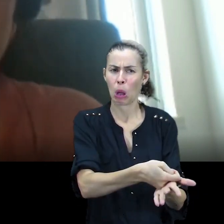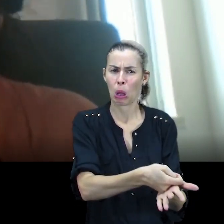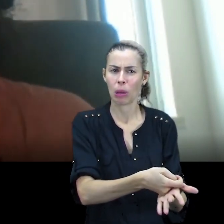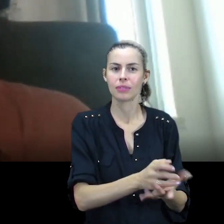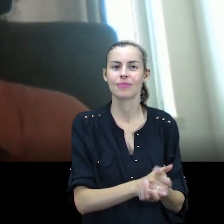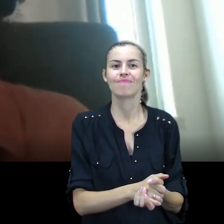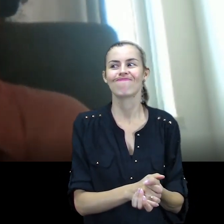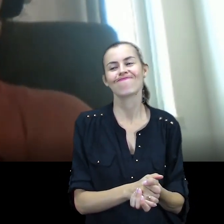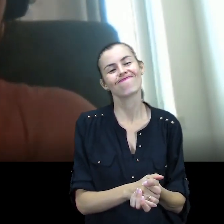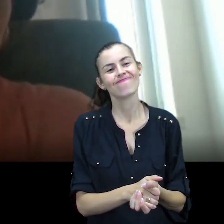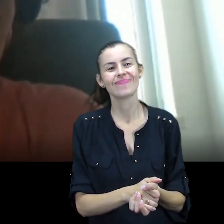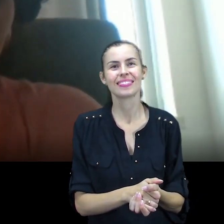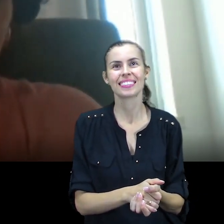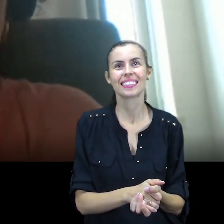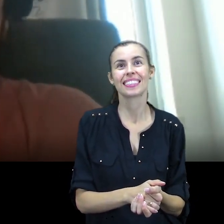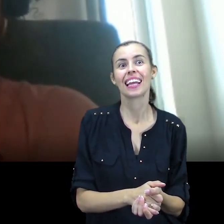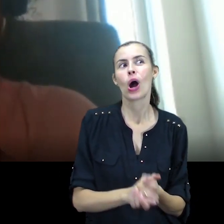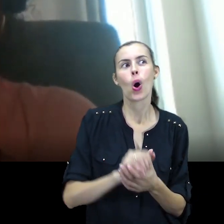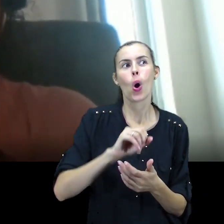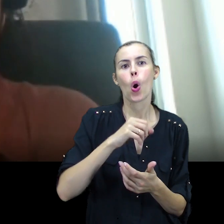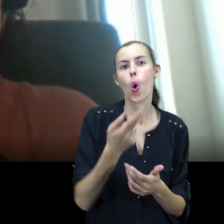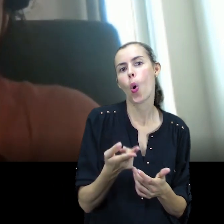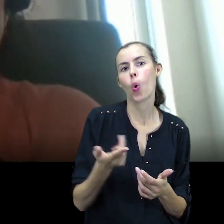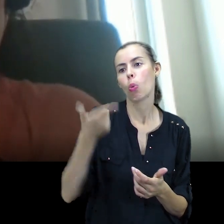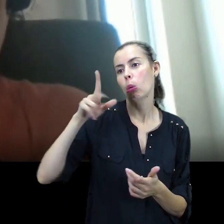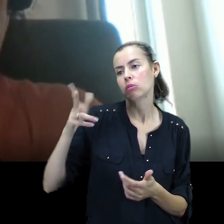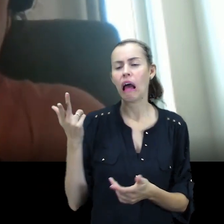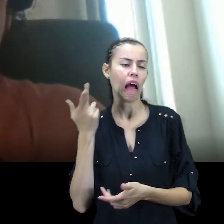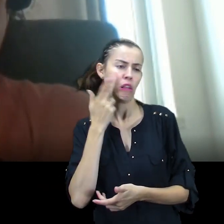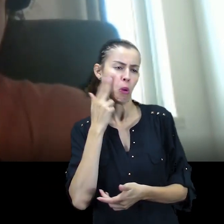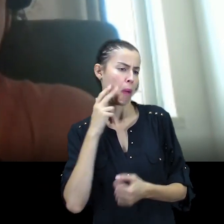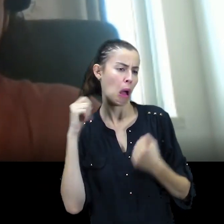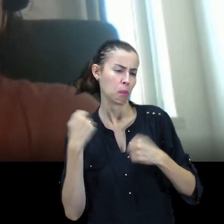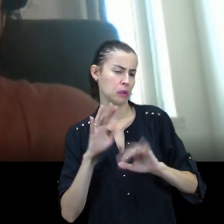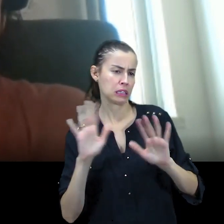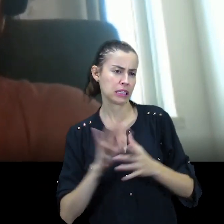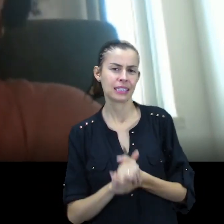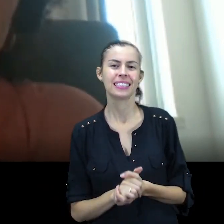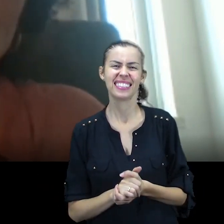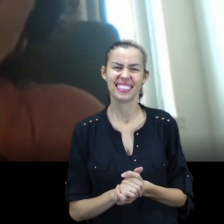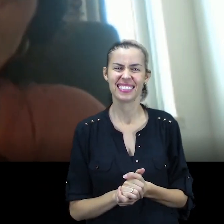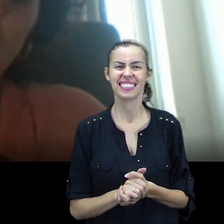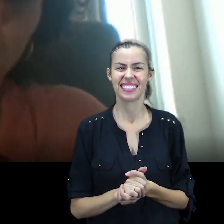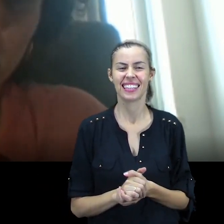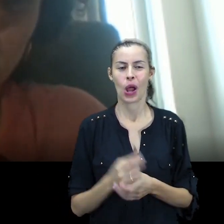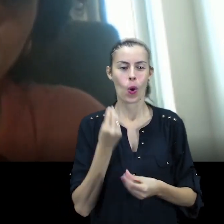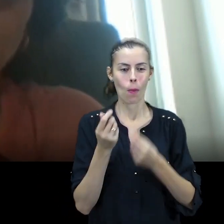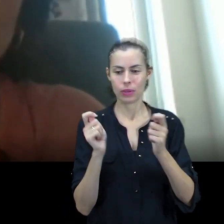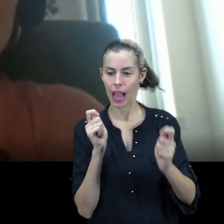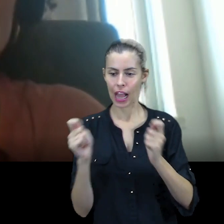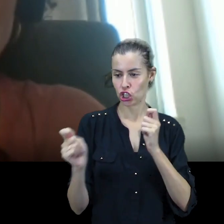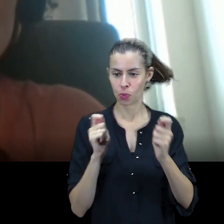maneira tem que ser, e de como tem que controlar, justamente por esse receio, por essa dificuldade, porque a gente passou por uma